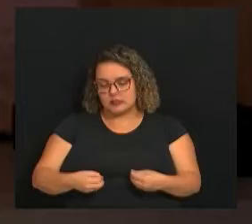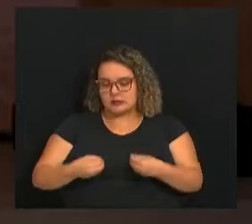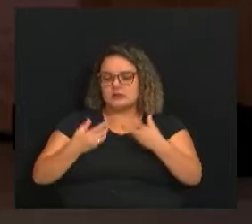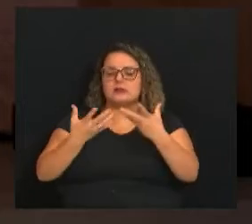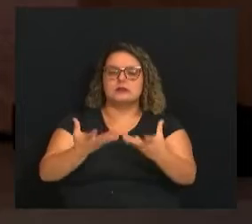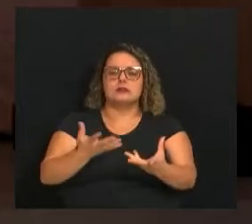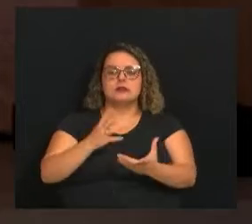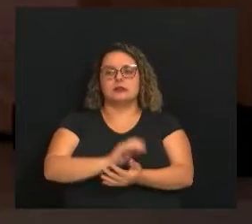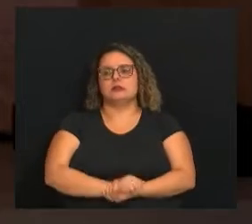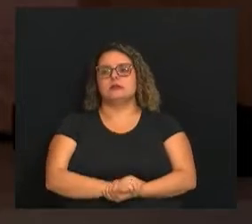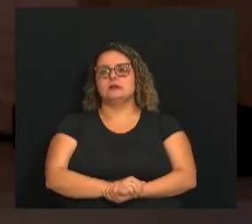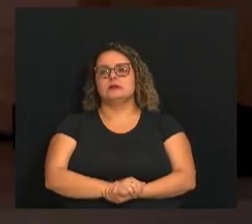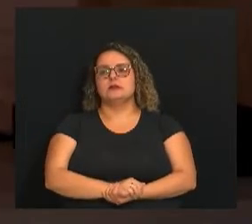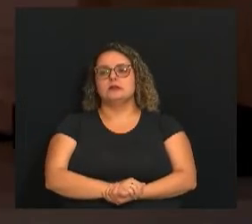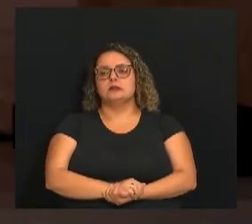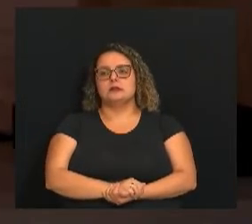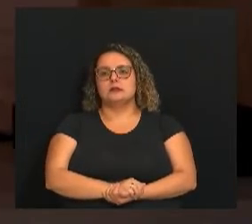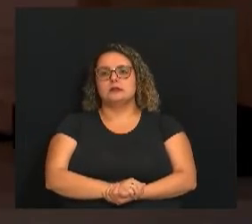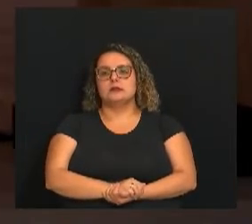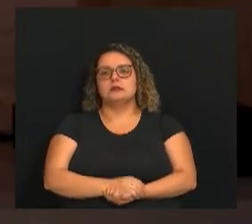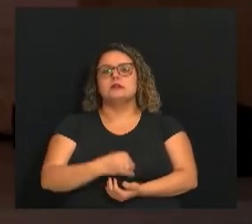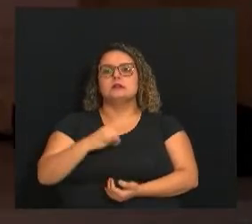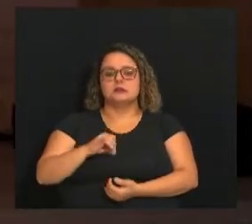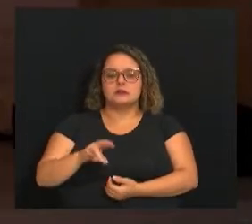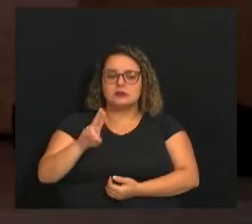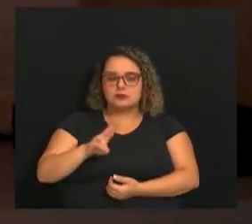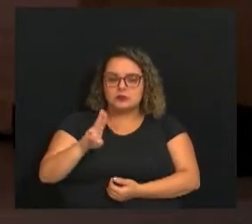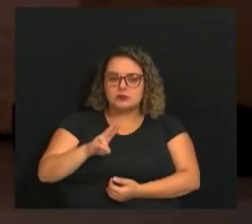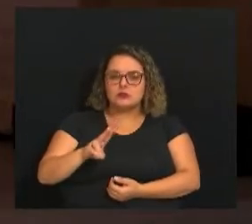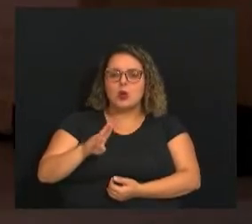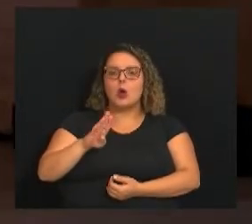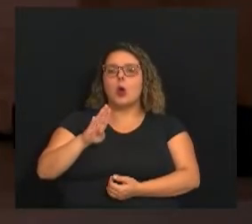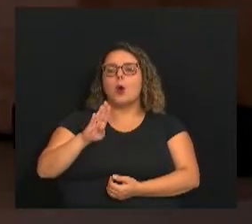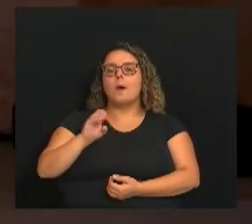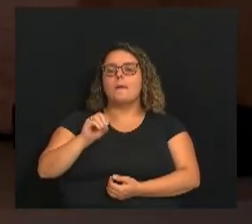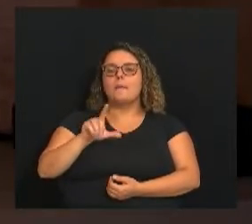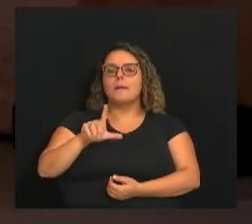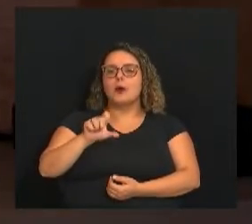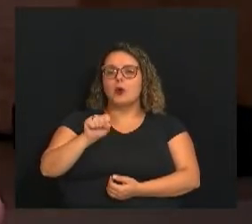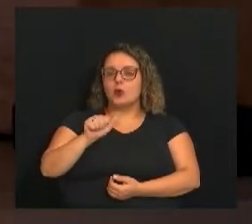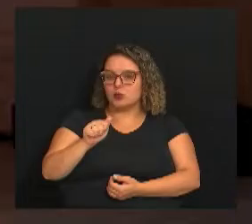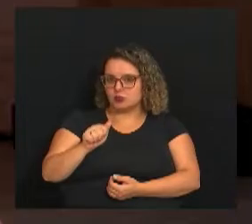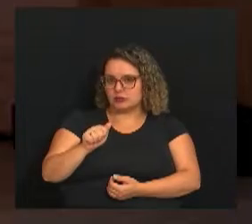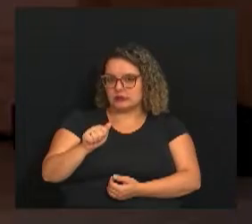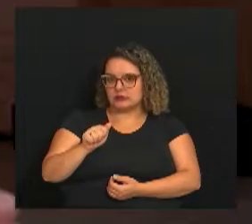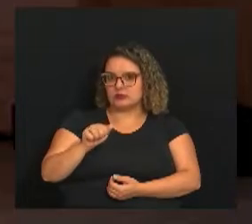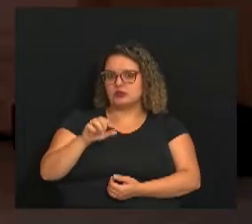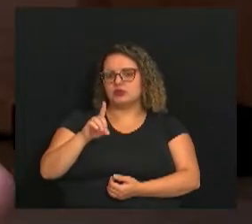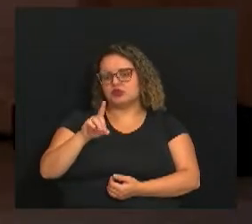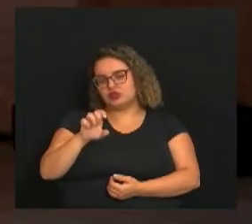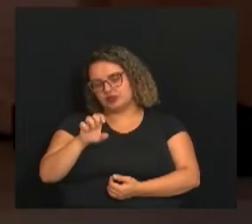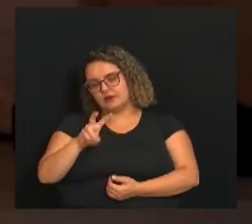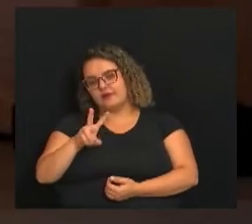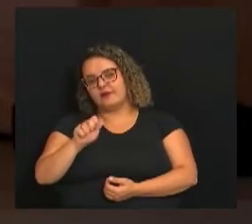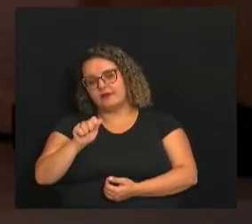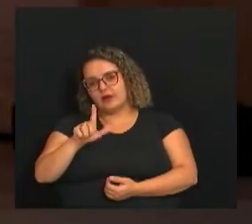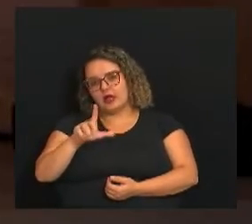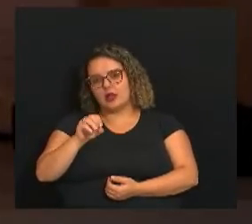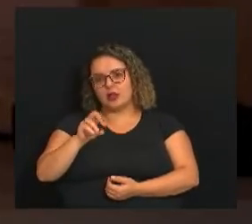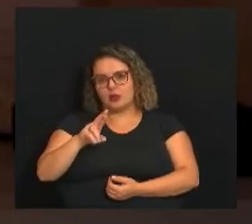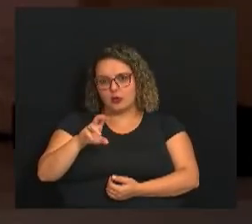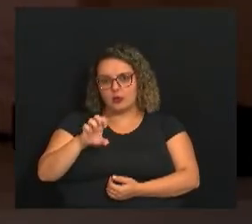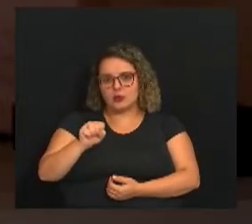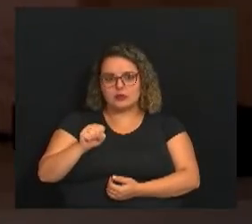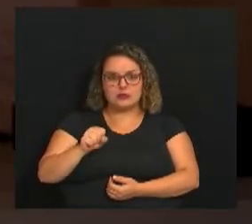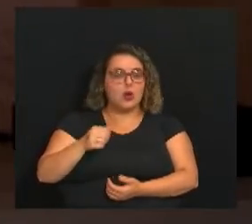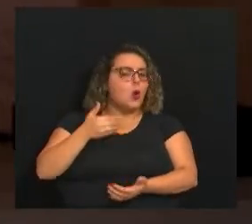declaração. Se você operou na Bolsa de Valores ou assemelhados, aí pode ser qualquer valor. E isso está deixando muita gente cair na